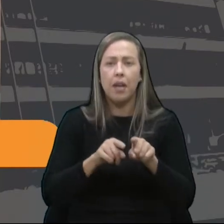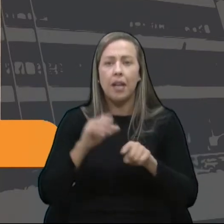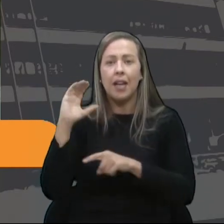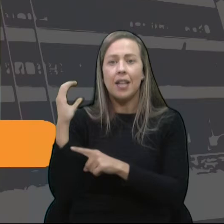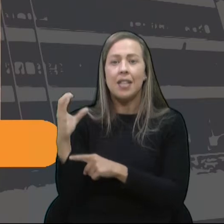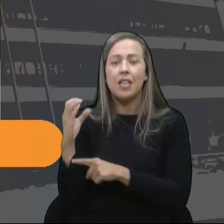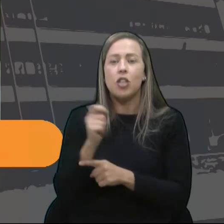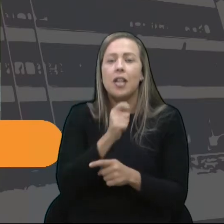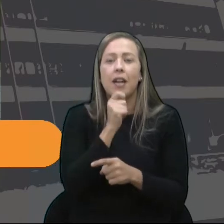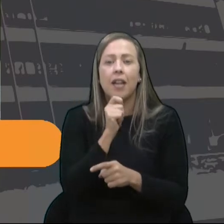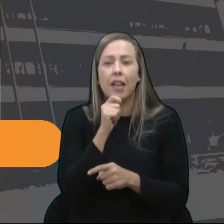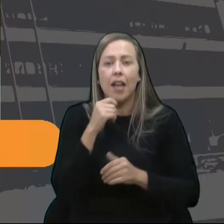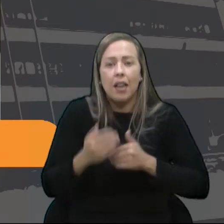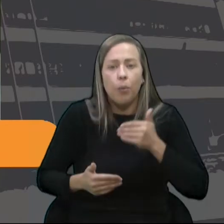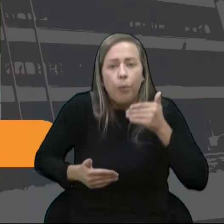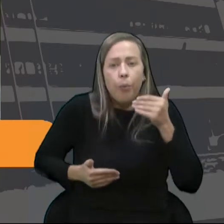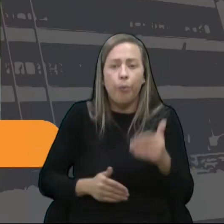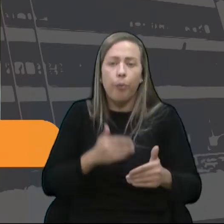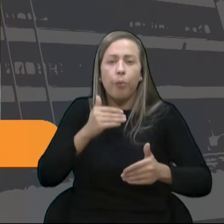ainda estão